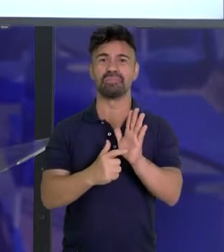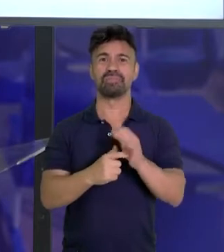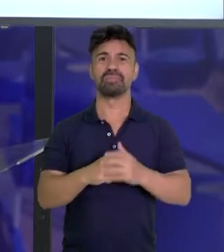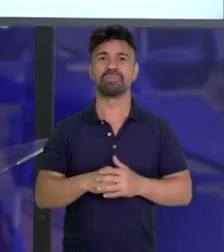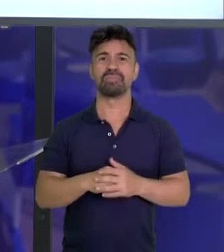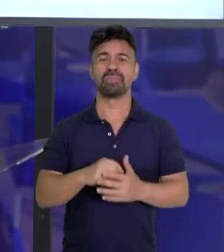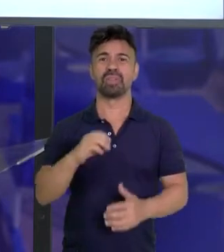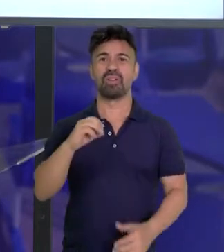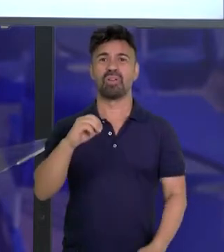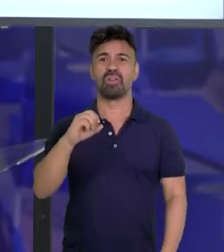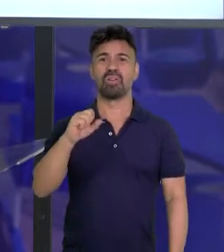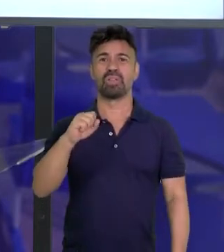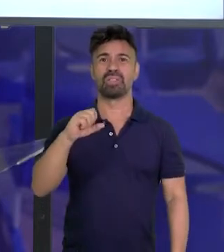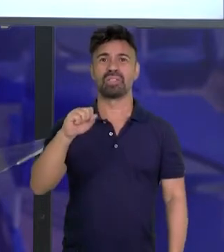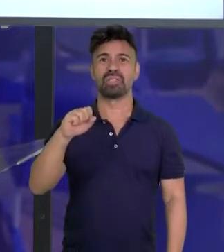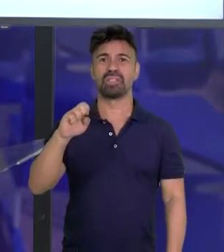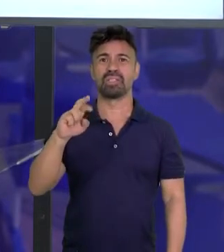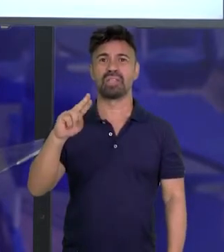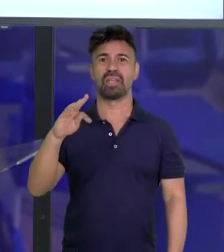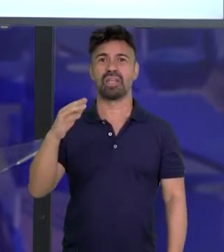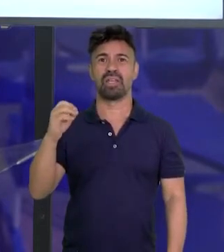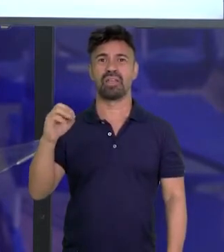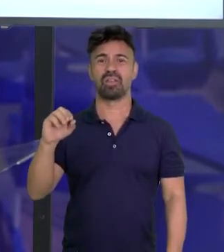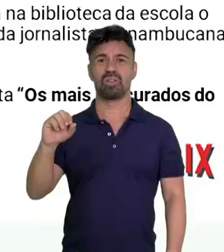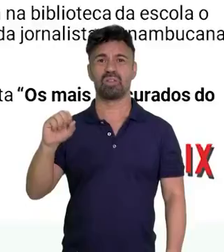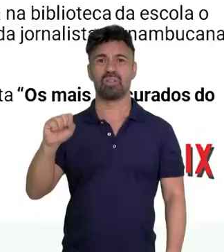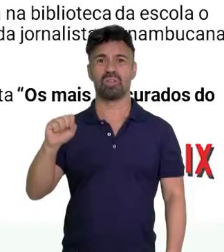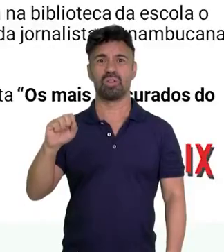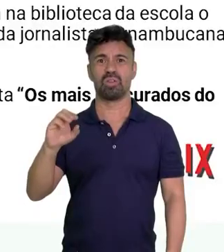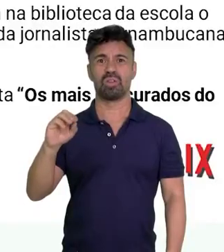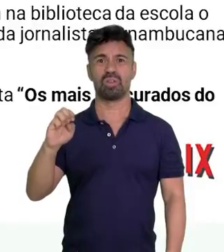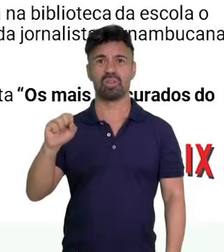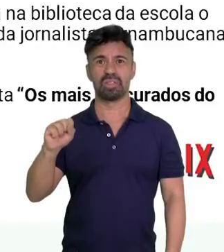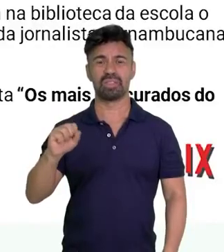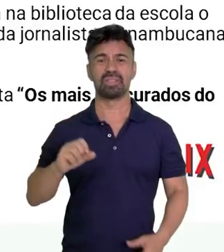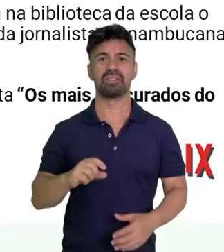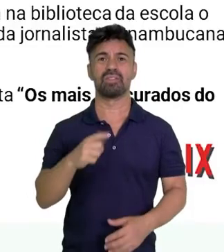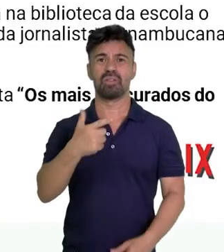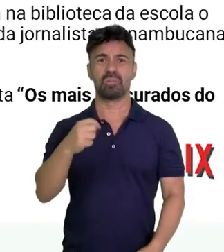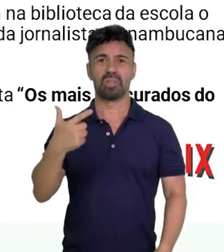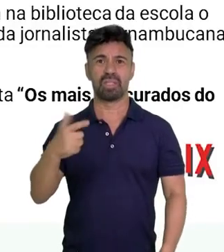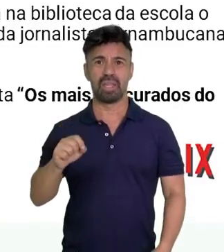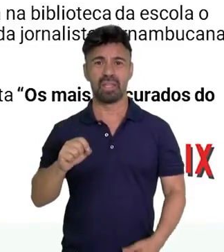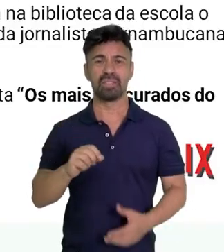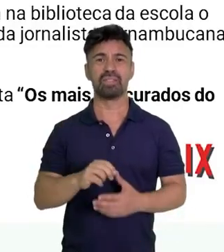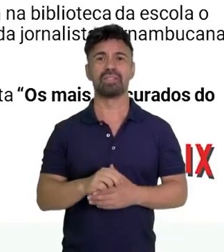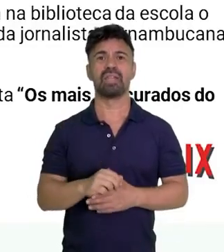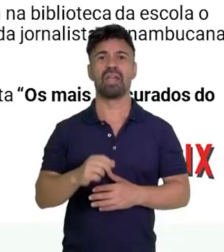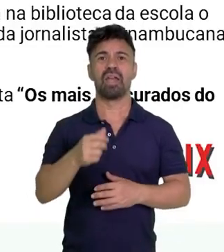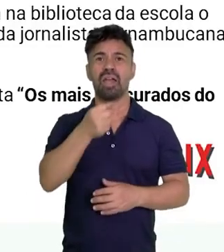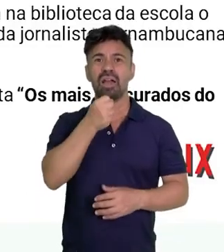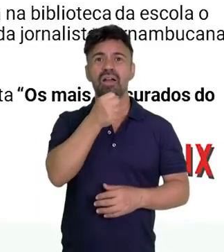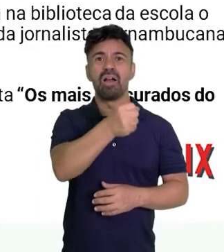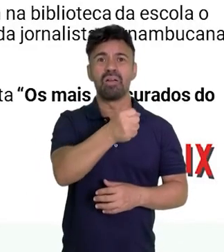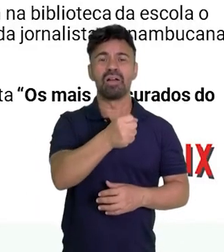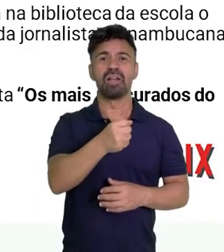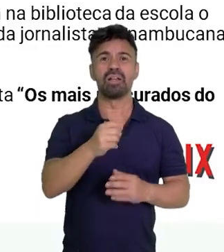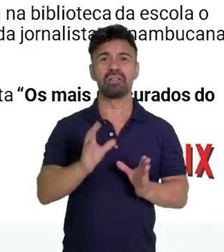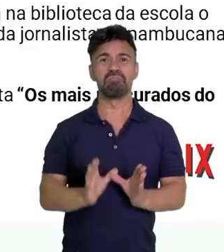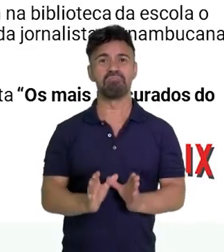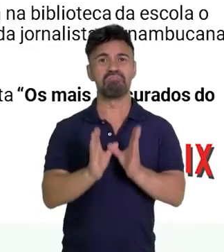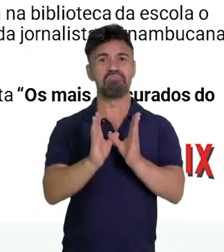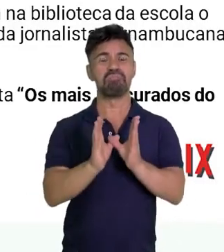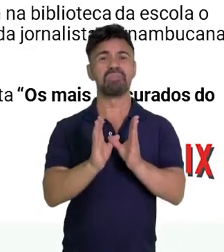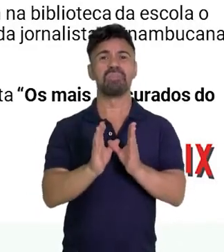um livro-reportagem, editado pela CEP em 2010, e a autora é uma jornalista premiada